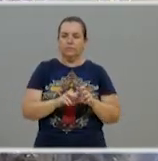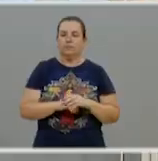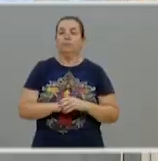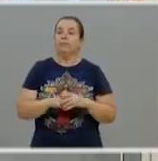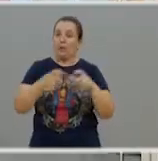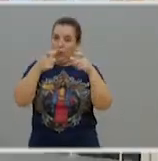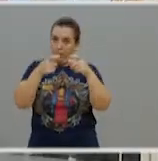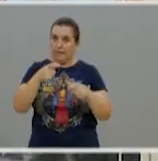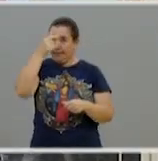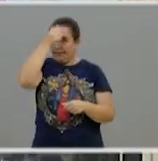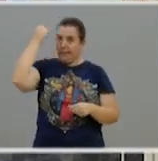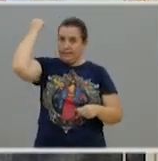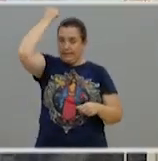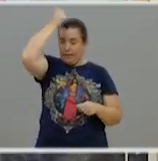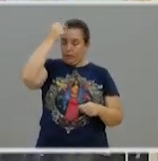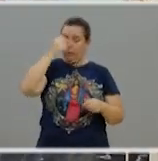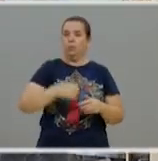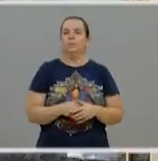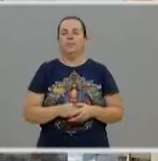santo,